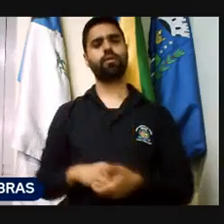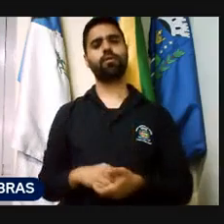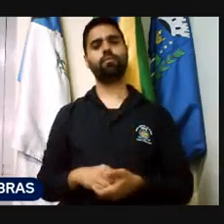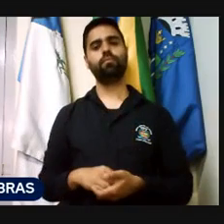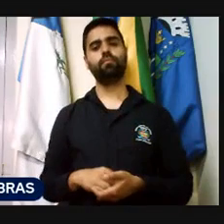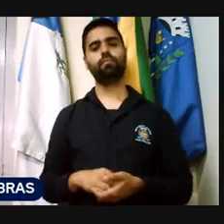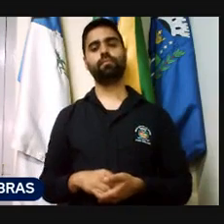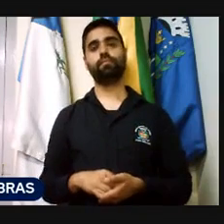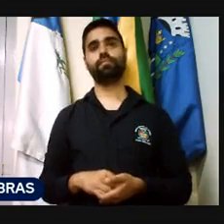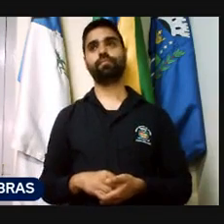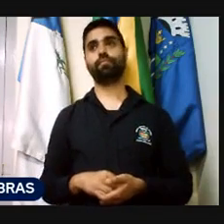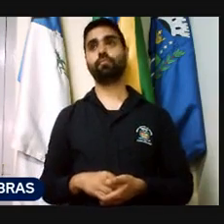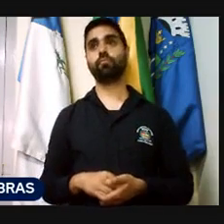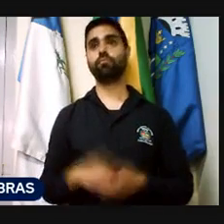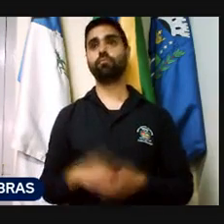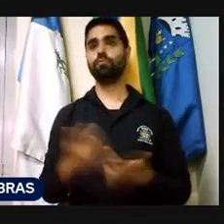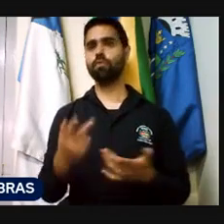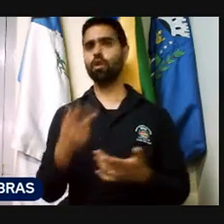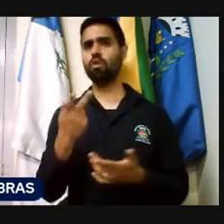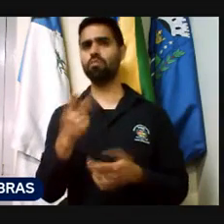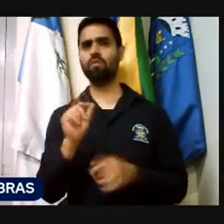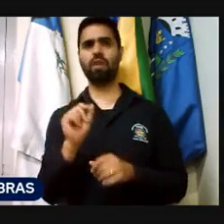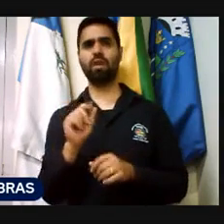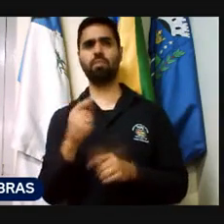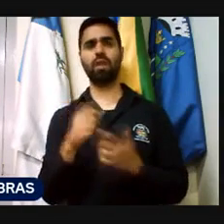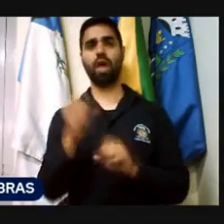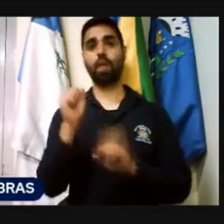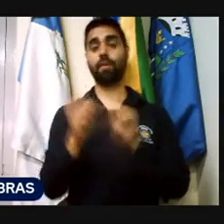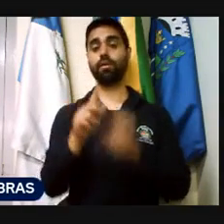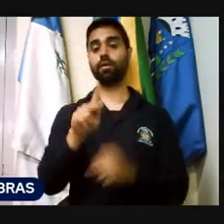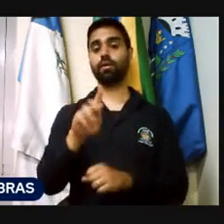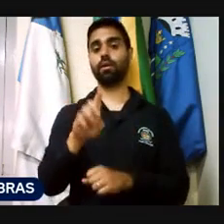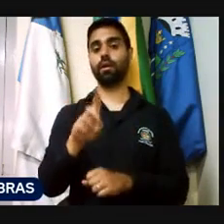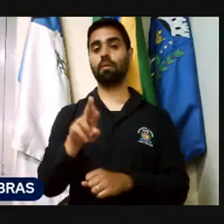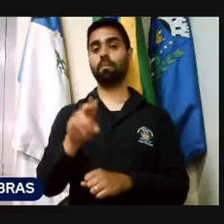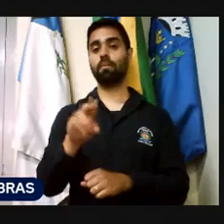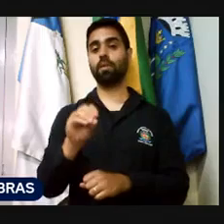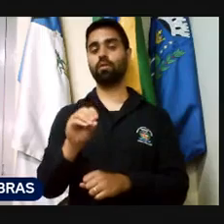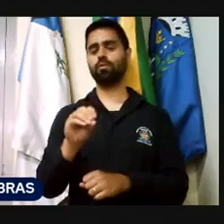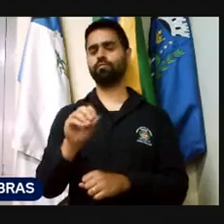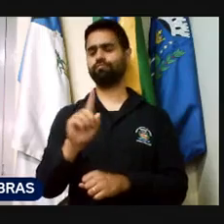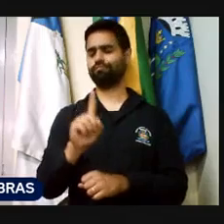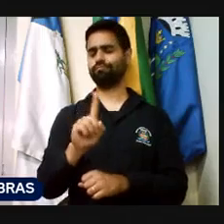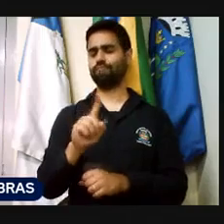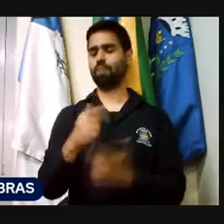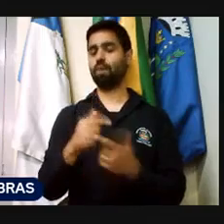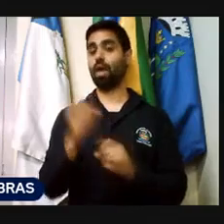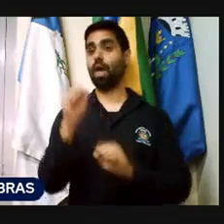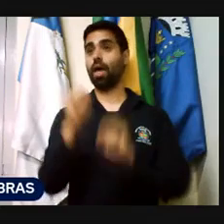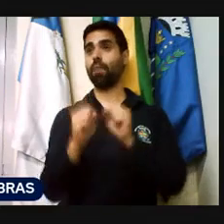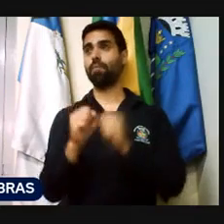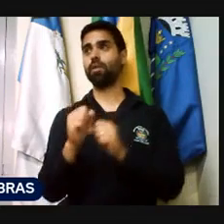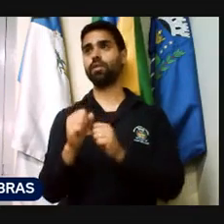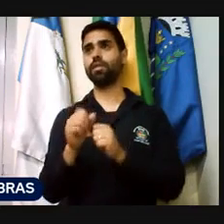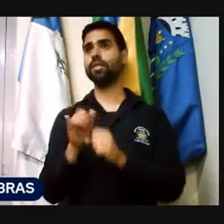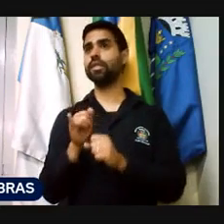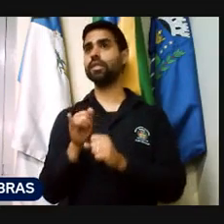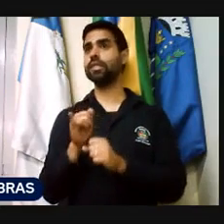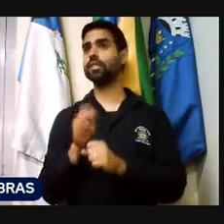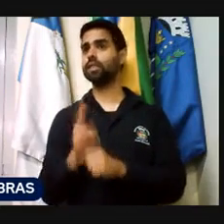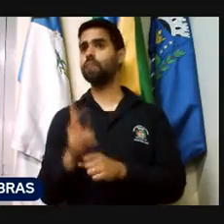digo isso pela empresa Pedro Antônio, porque a empresa Pedro Antônio é a que não deixou de faturar em momento